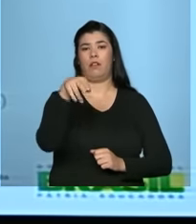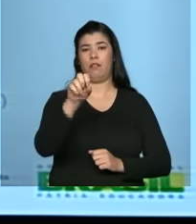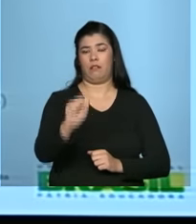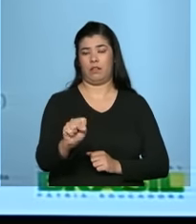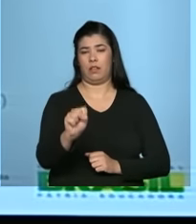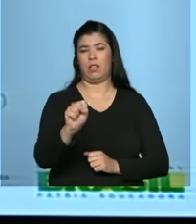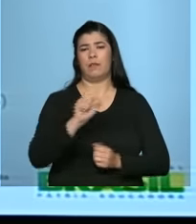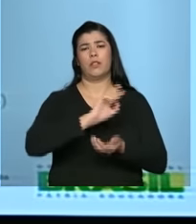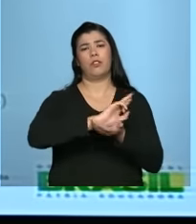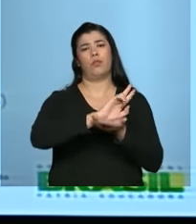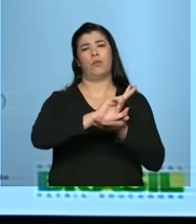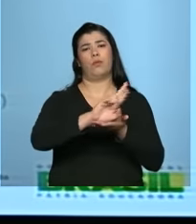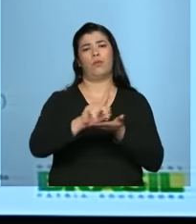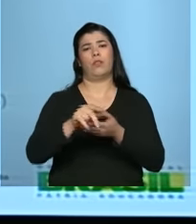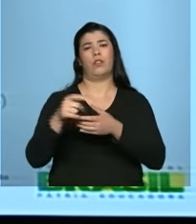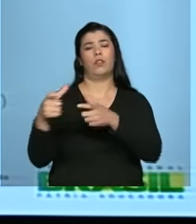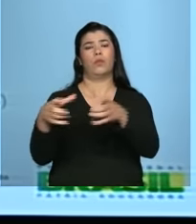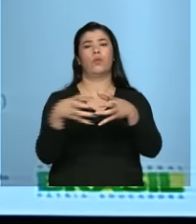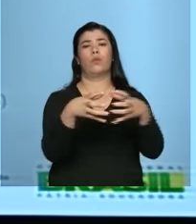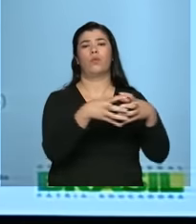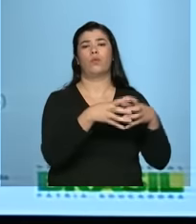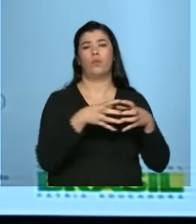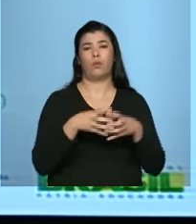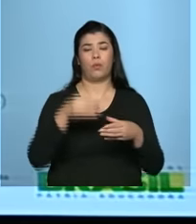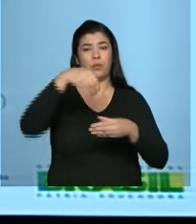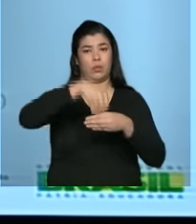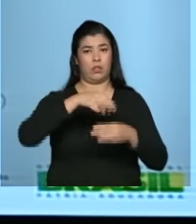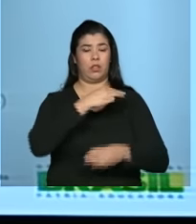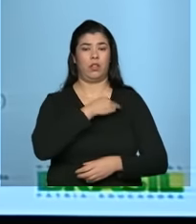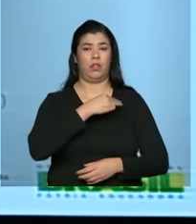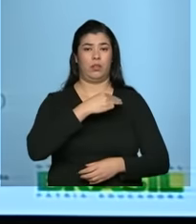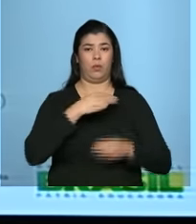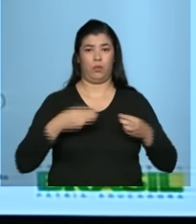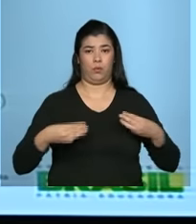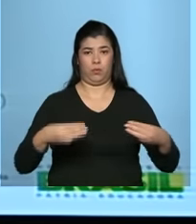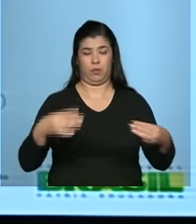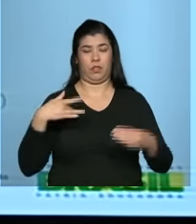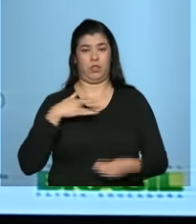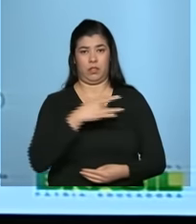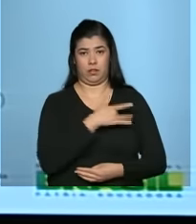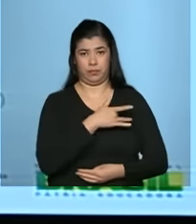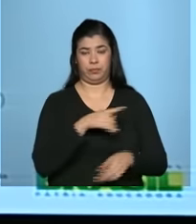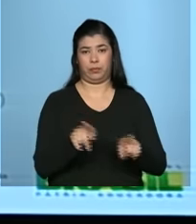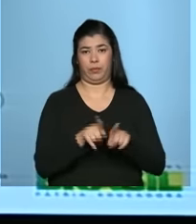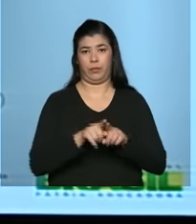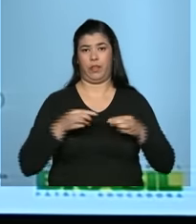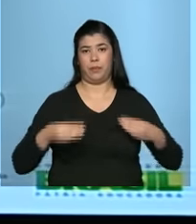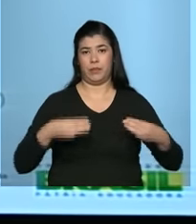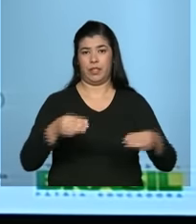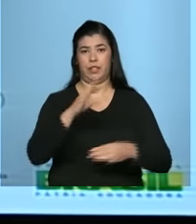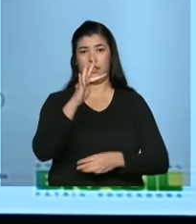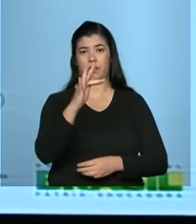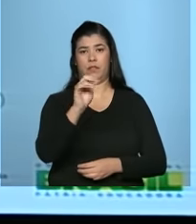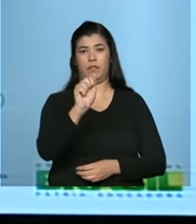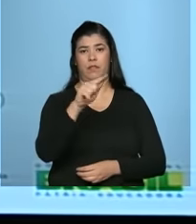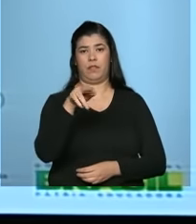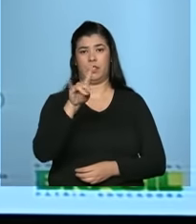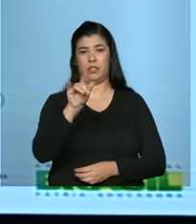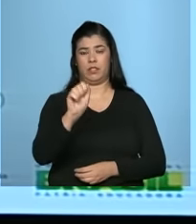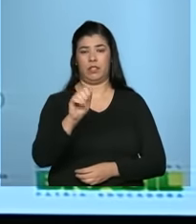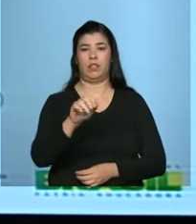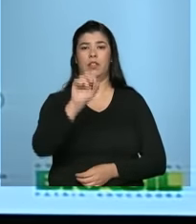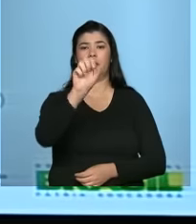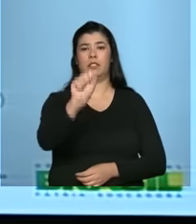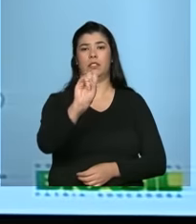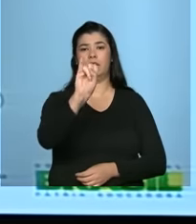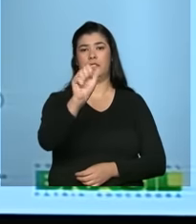envolvimento de várias outras áreas do Ministério da Saúde no minist da fazenda a ca a secretaria de acompanhamento econômico